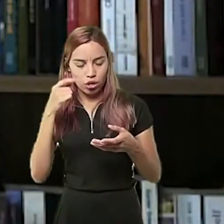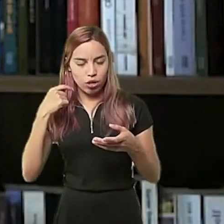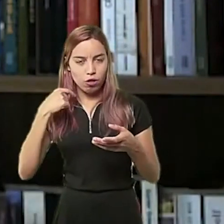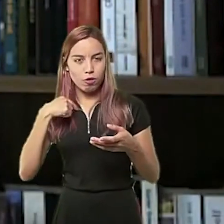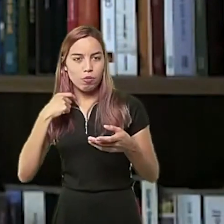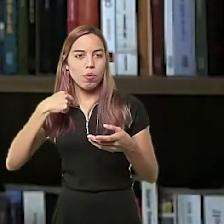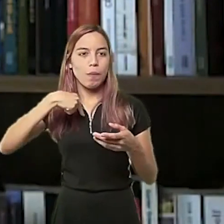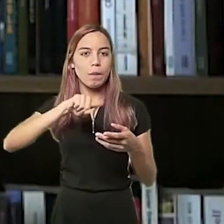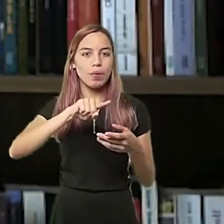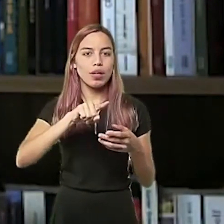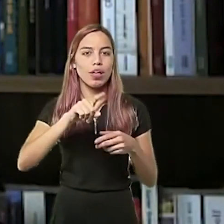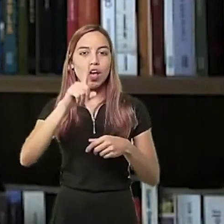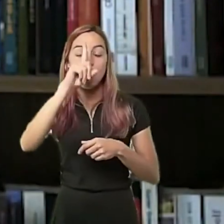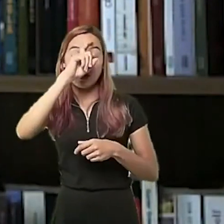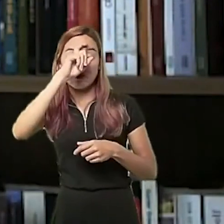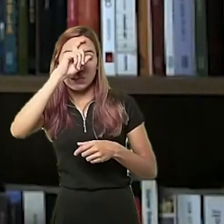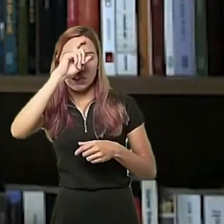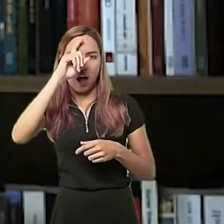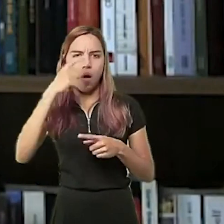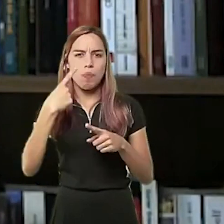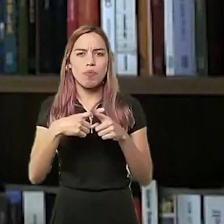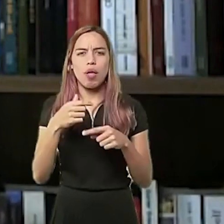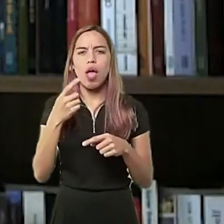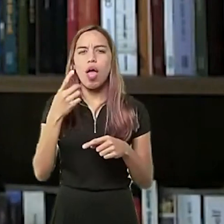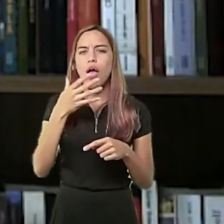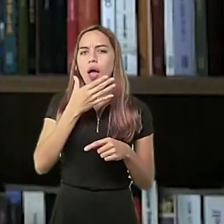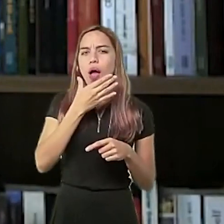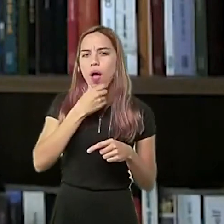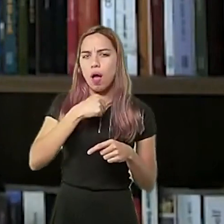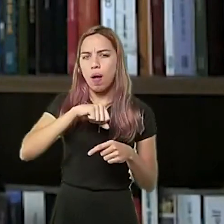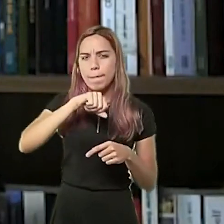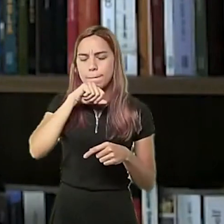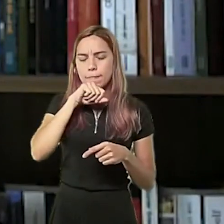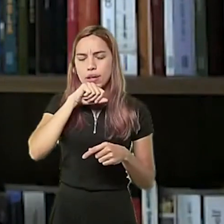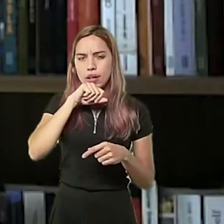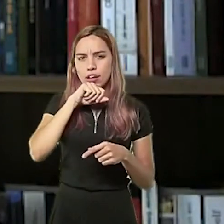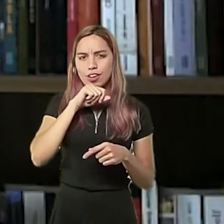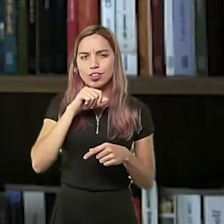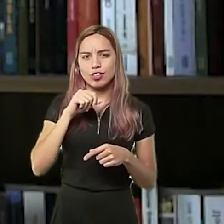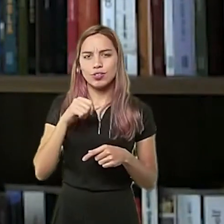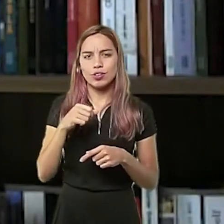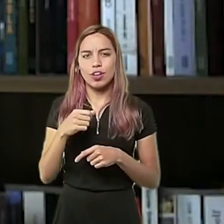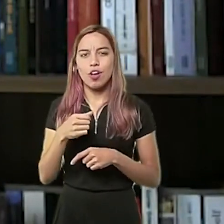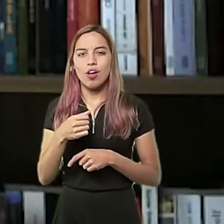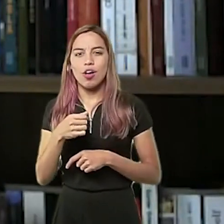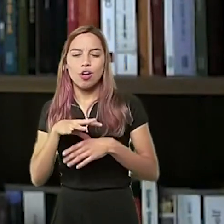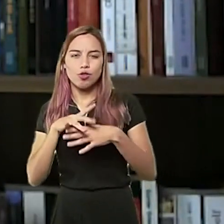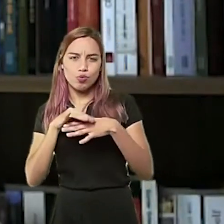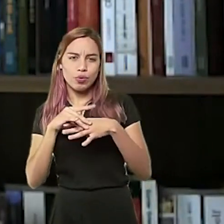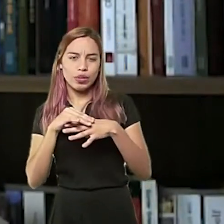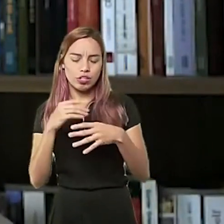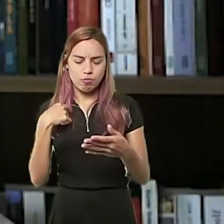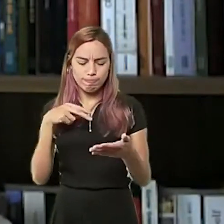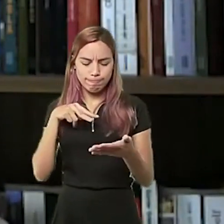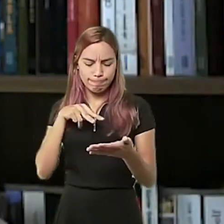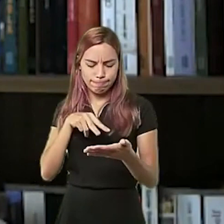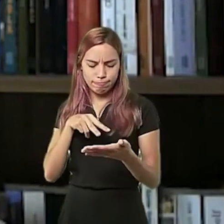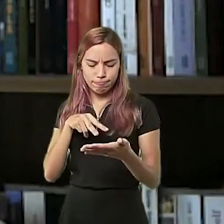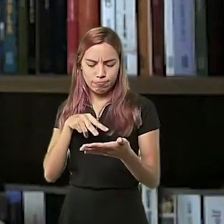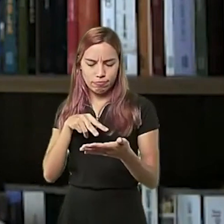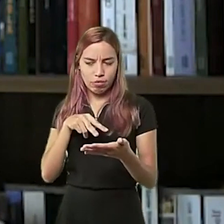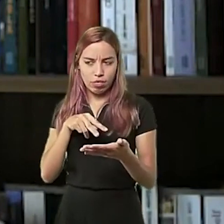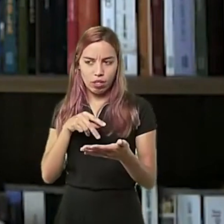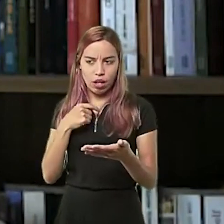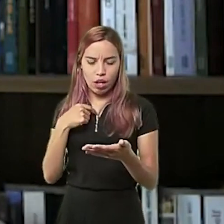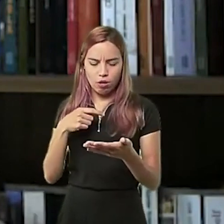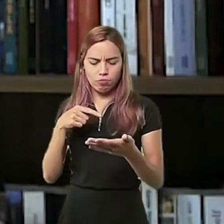o telefone tocou e o celular costuma indicar a origem, né, de onde é. E era uma ligação de Portugal. E